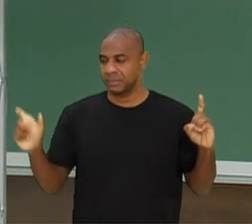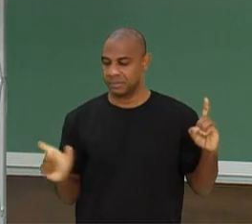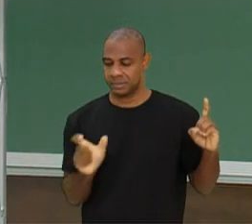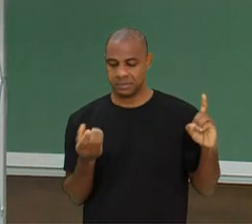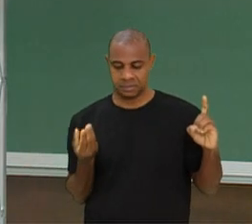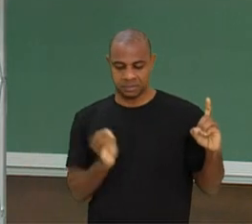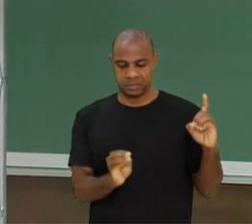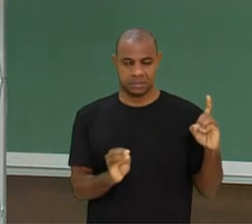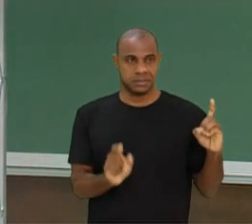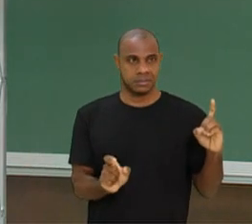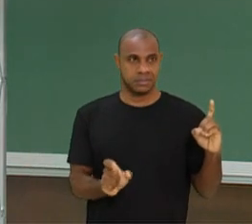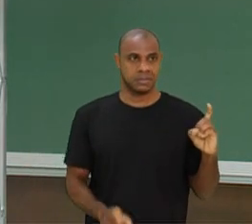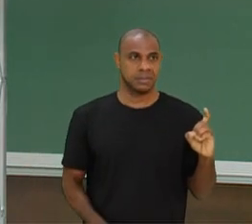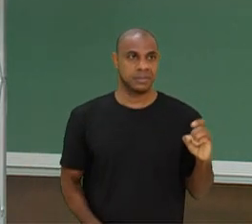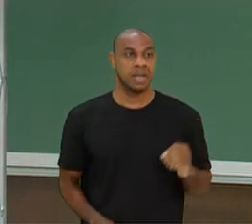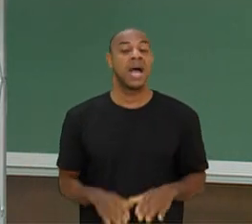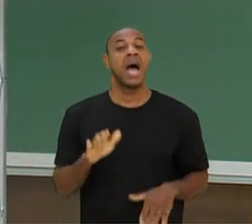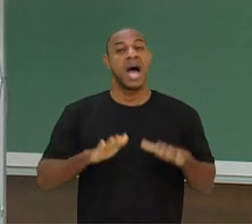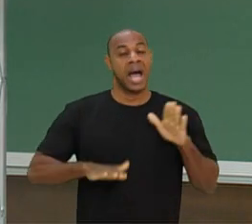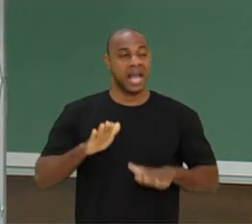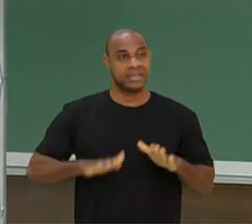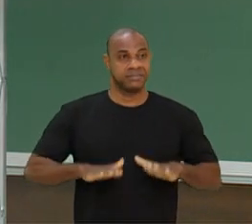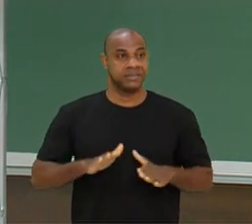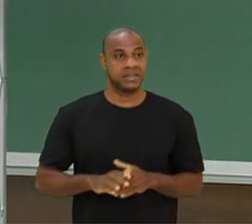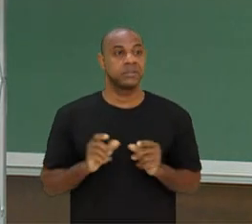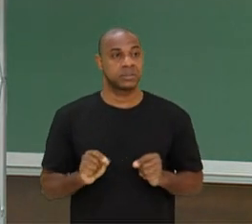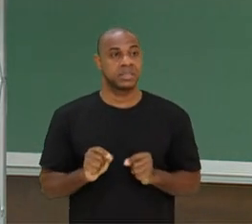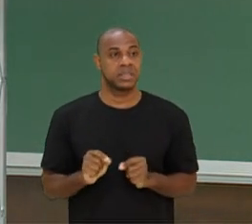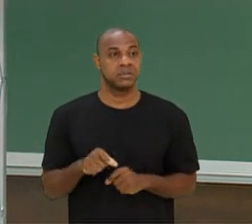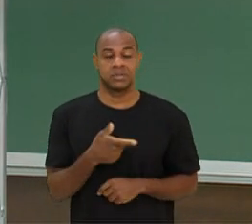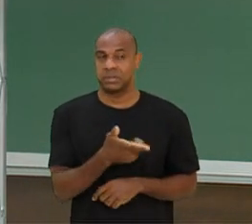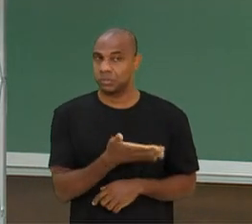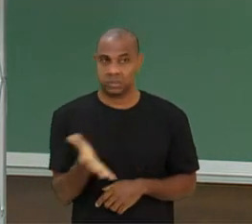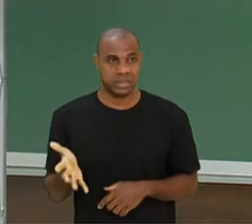isto, americanos. Às vezes, vocês não querem